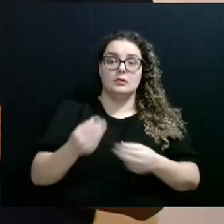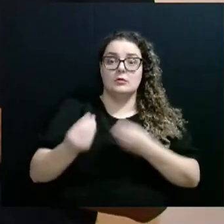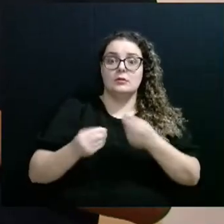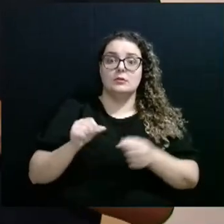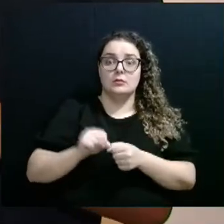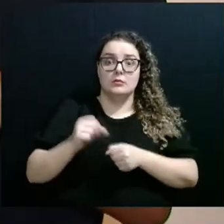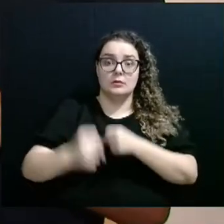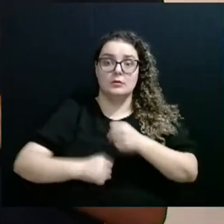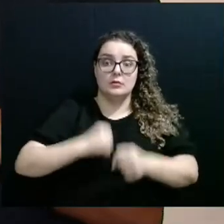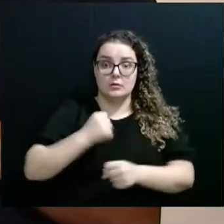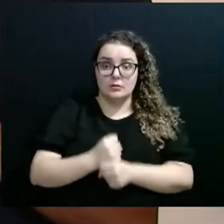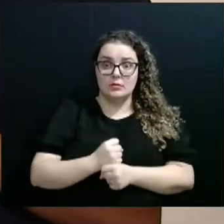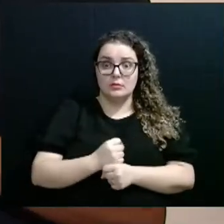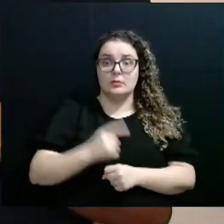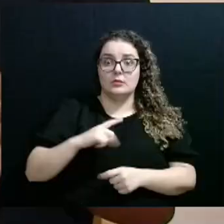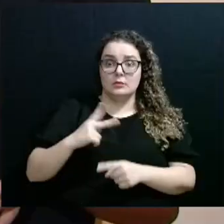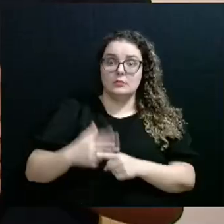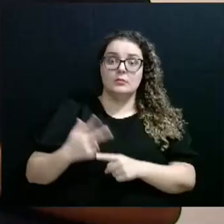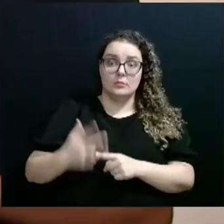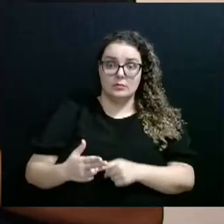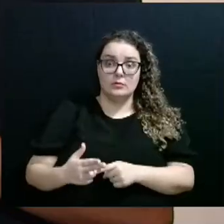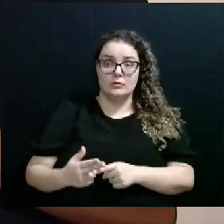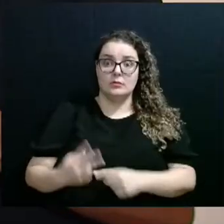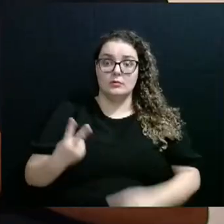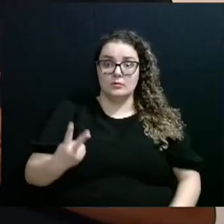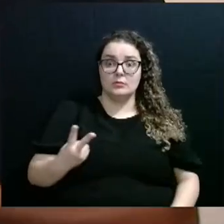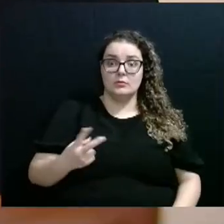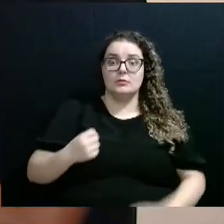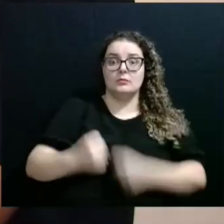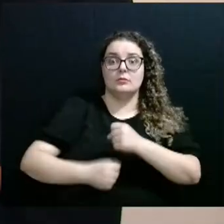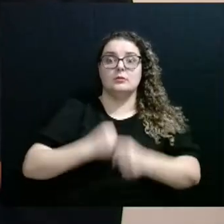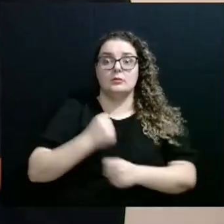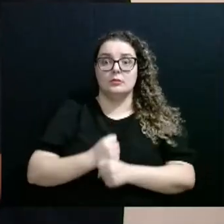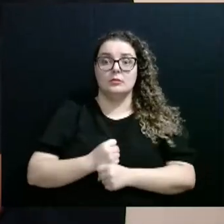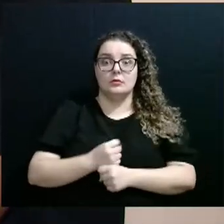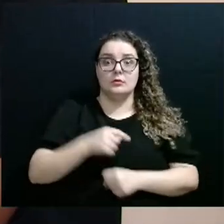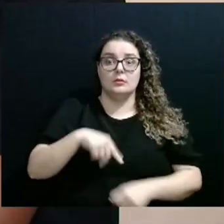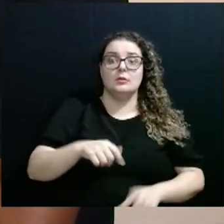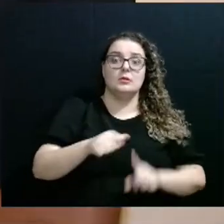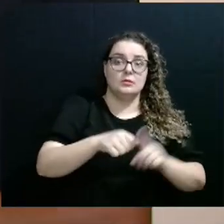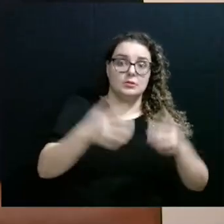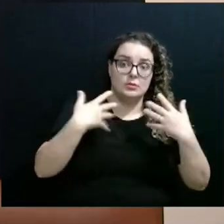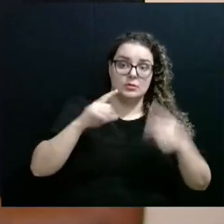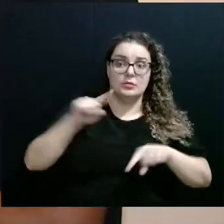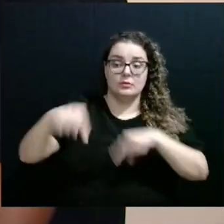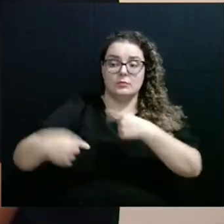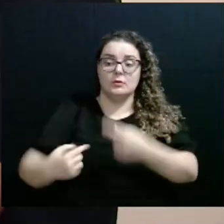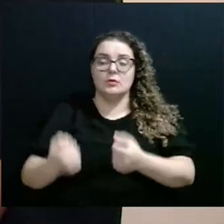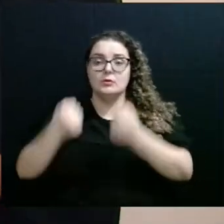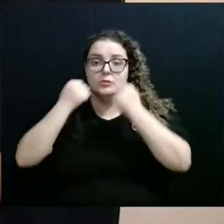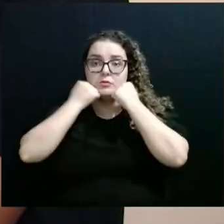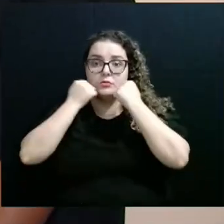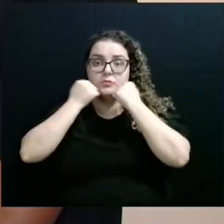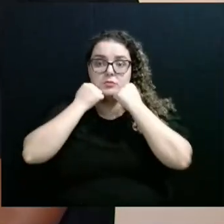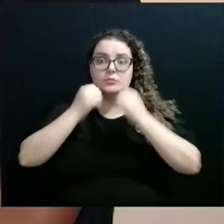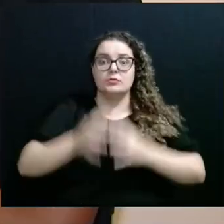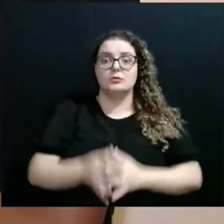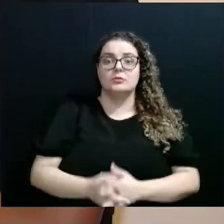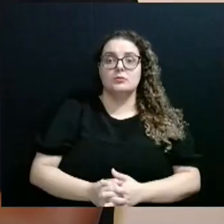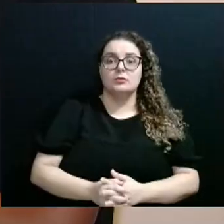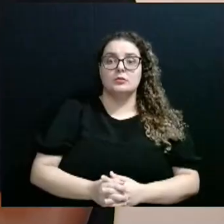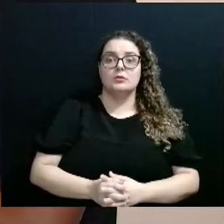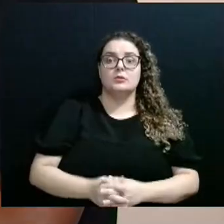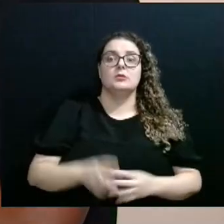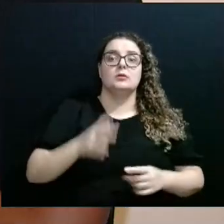essa edição, temos 2 edições por ano, tem essa em julho, tem essa em janeiro, depois tem uma outra em julho. Na edição de julho a gente vai repetir